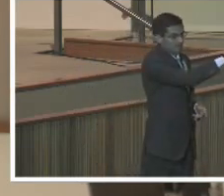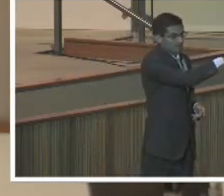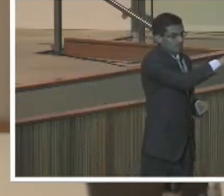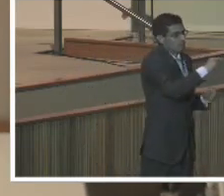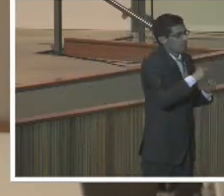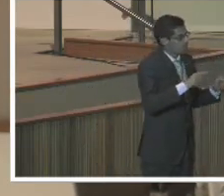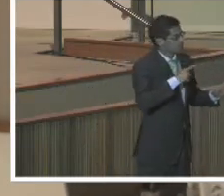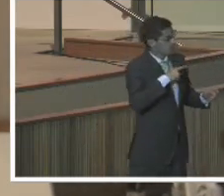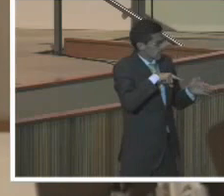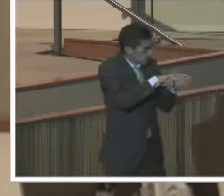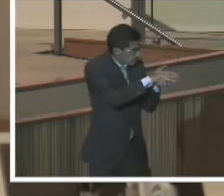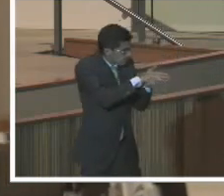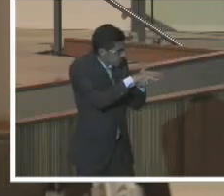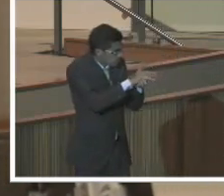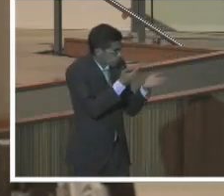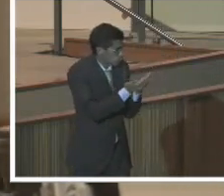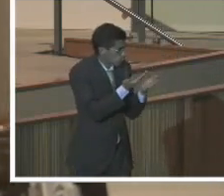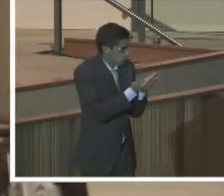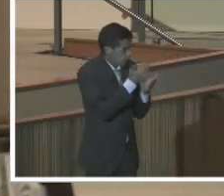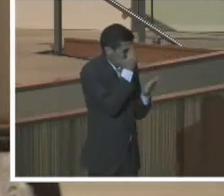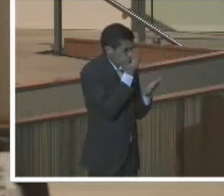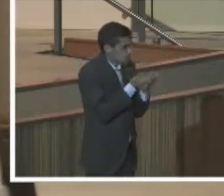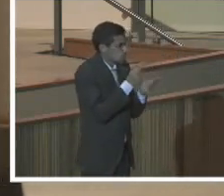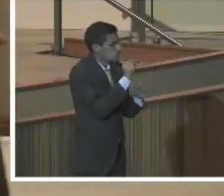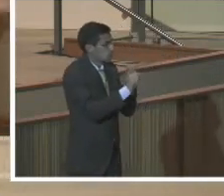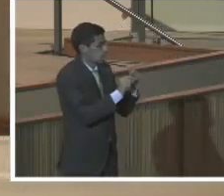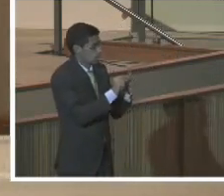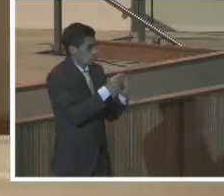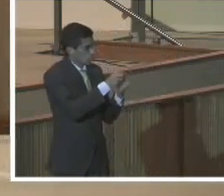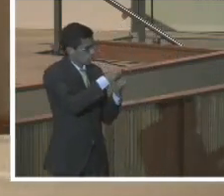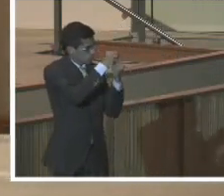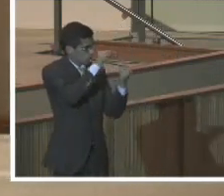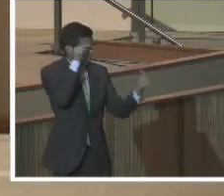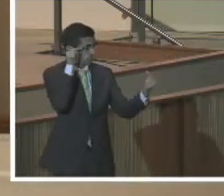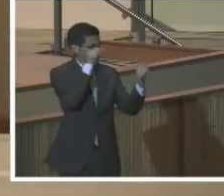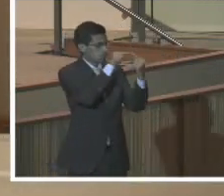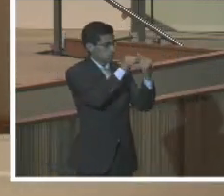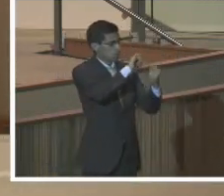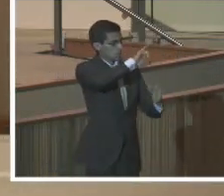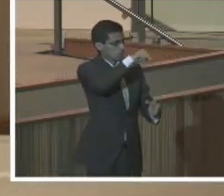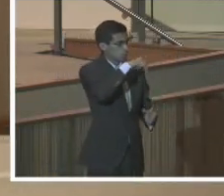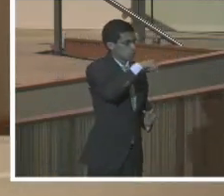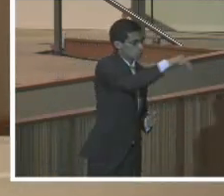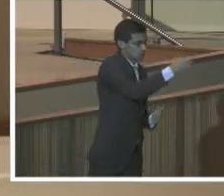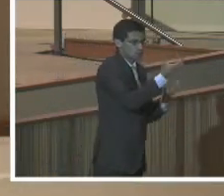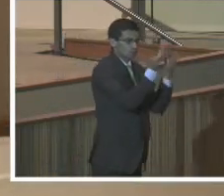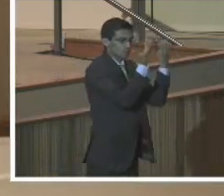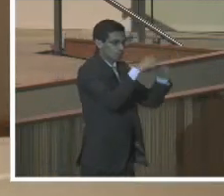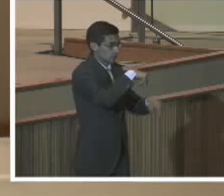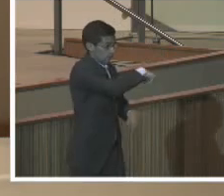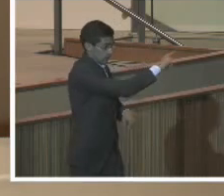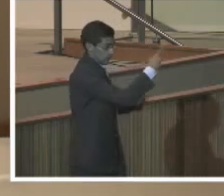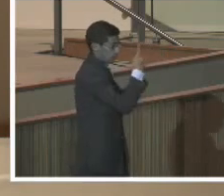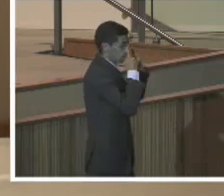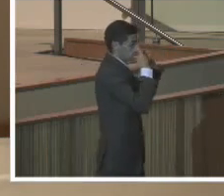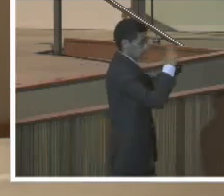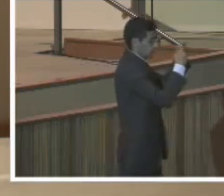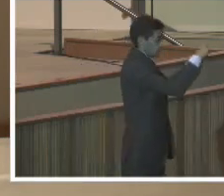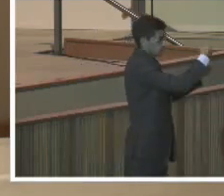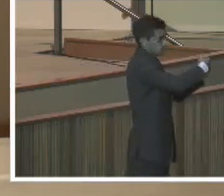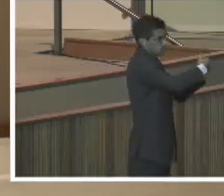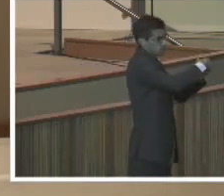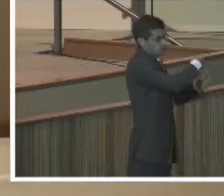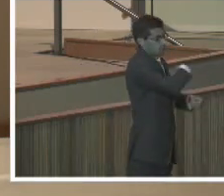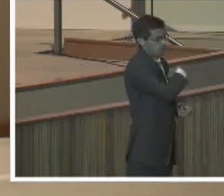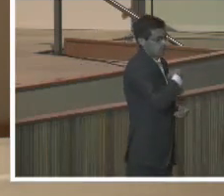alguns estudiosos creem que uma das razões porque Jonas não queria ir pregar a Nínive é porque